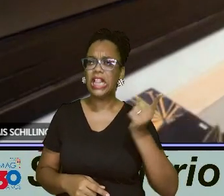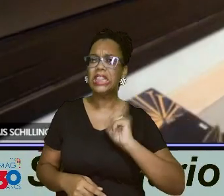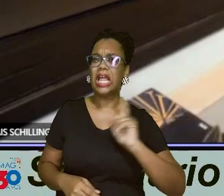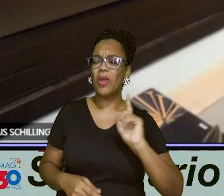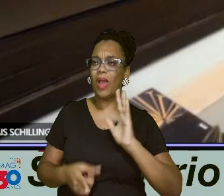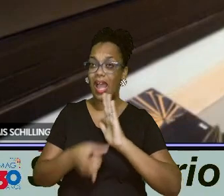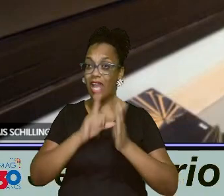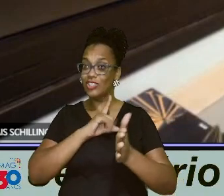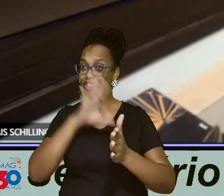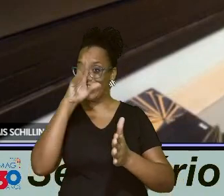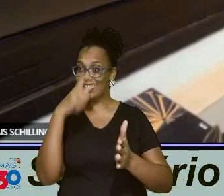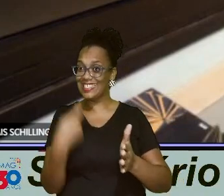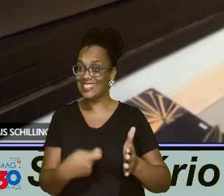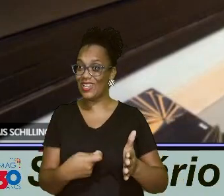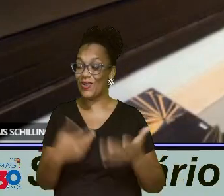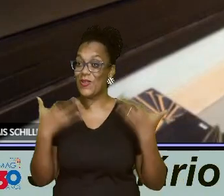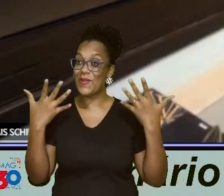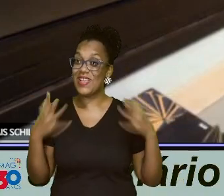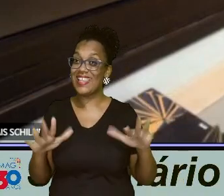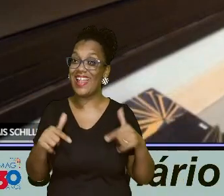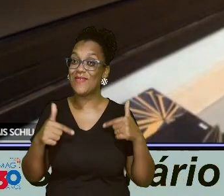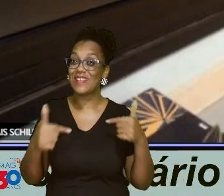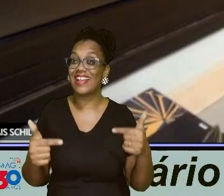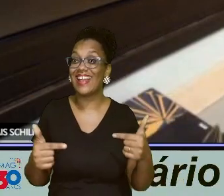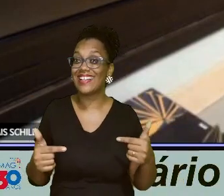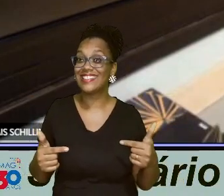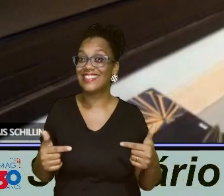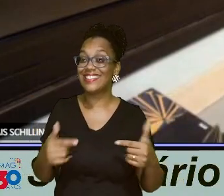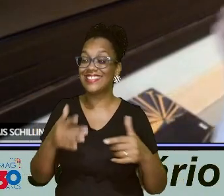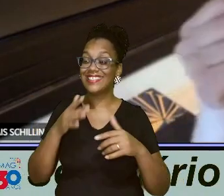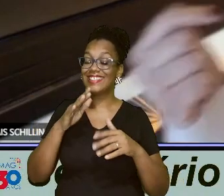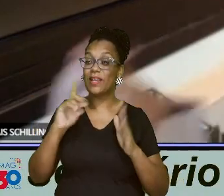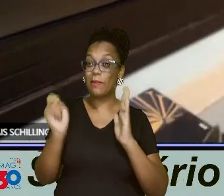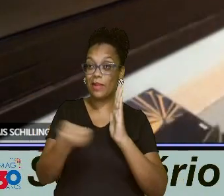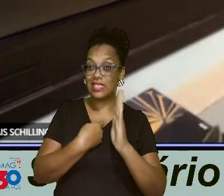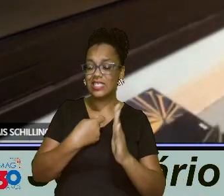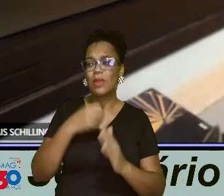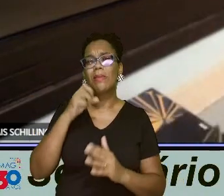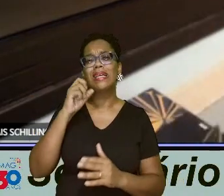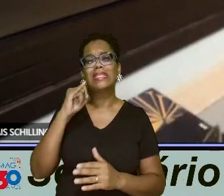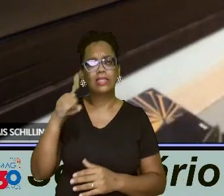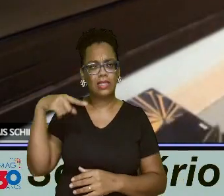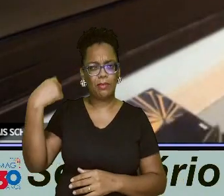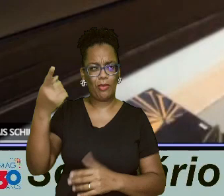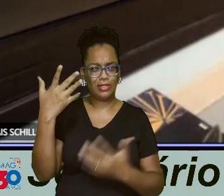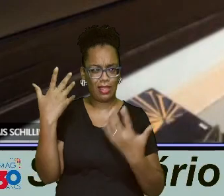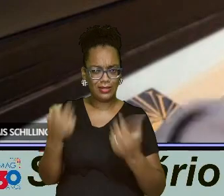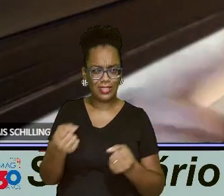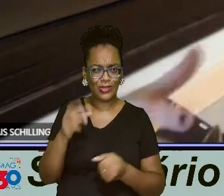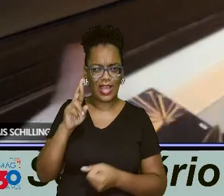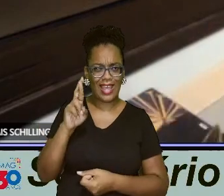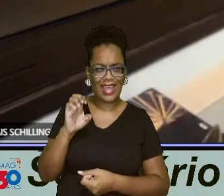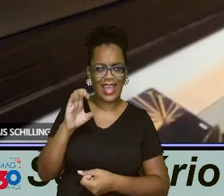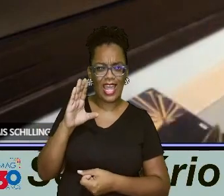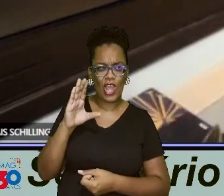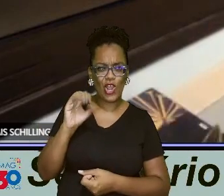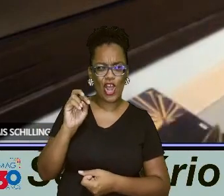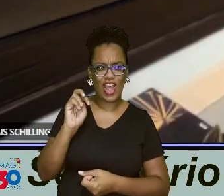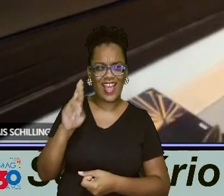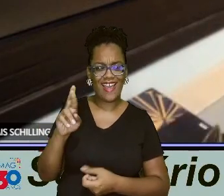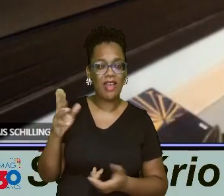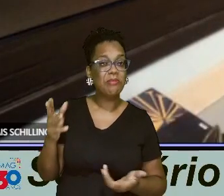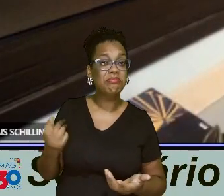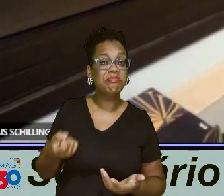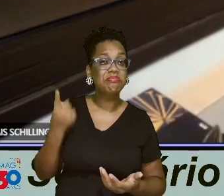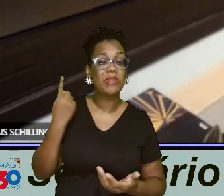da decisão. Né? Eles não queriam que aplicasse a prescrição. Mas será que se dispuseram a recorrer depois? Quantos por cento será que vieram